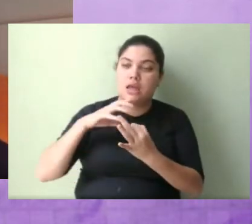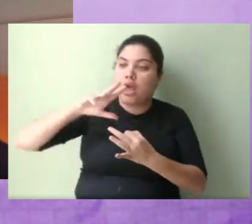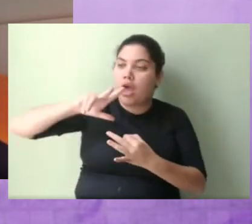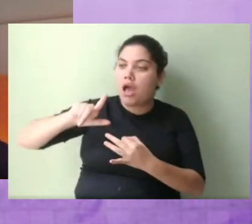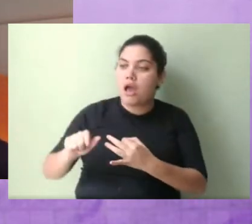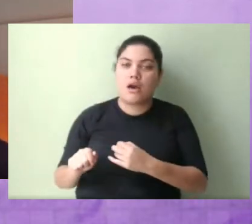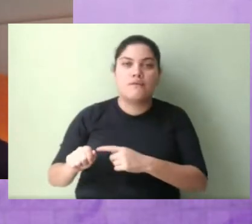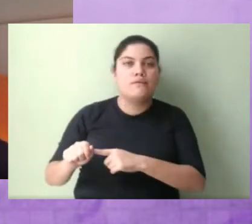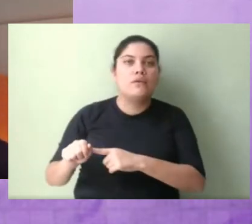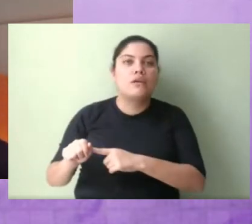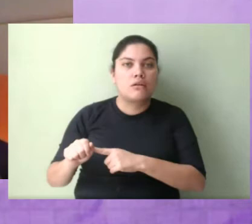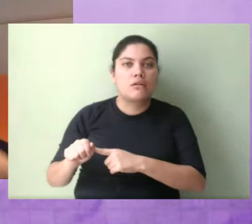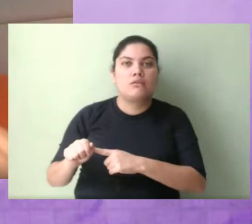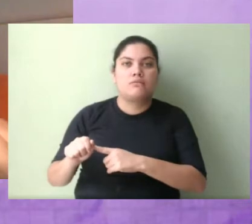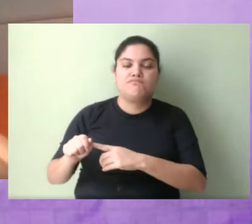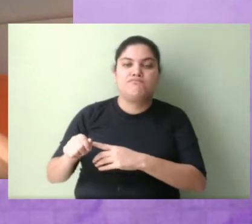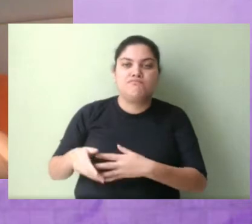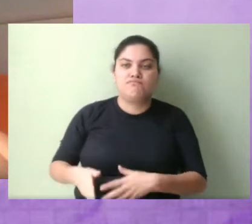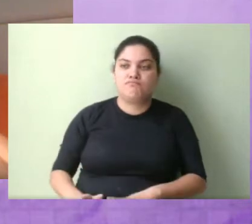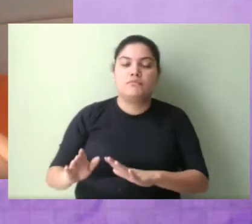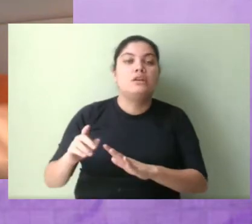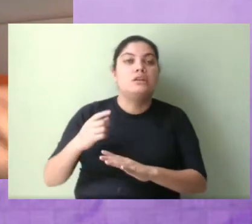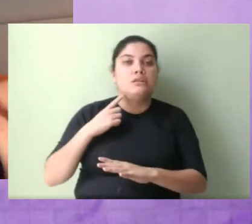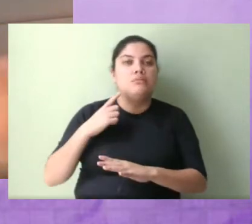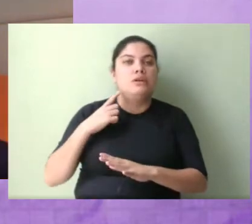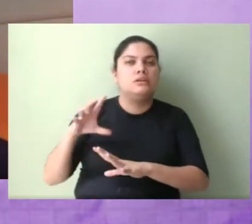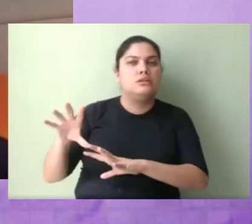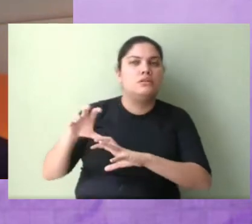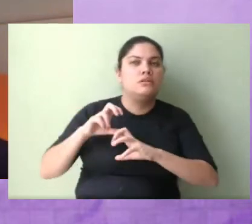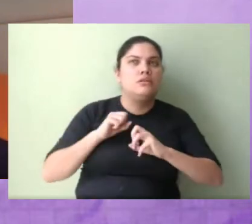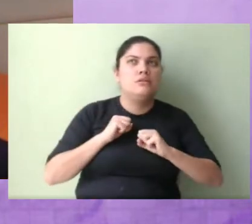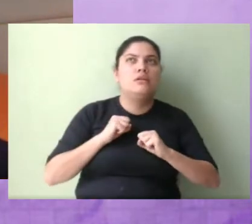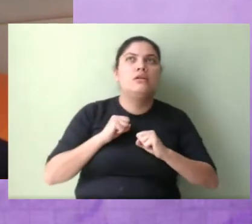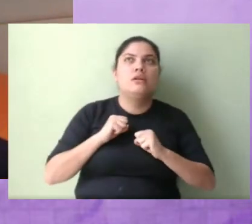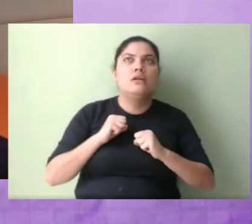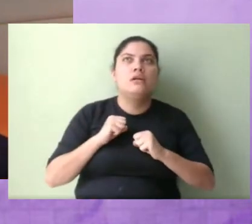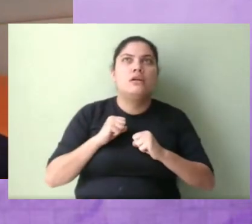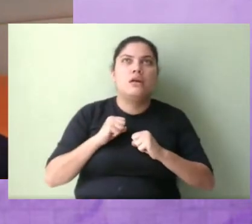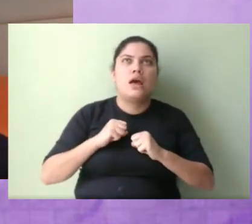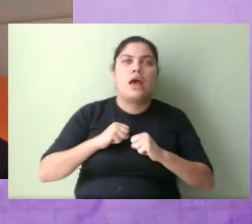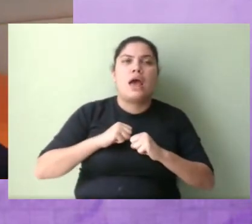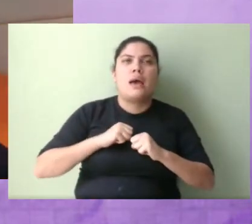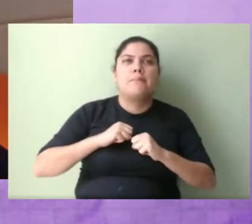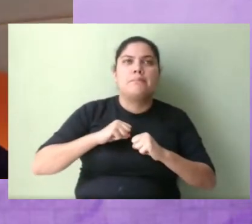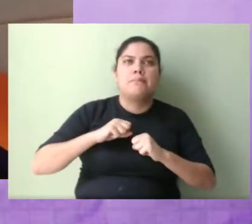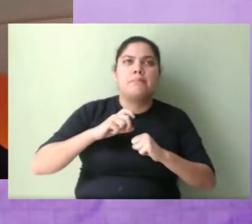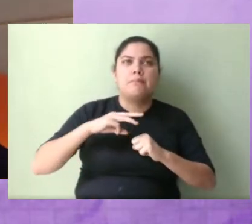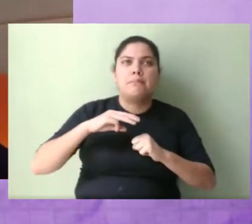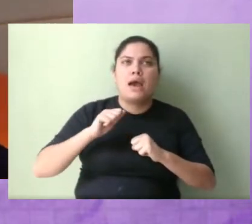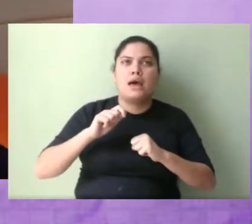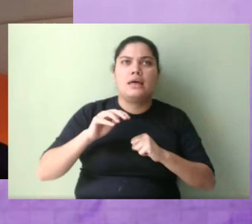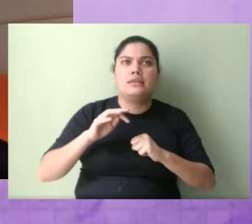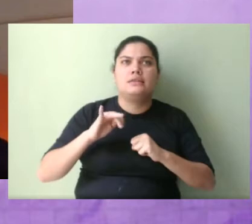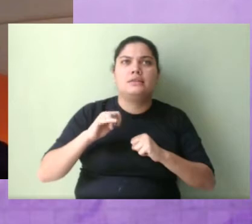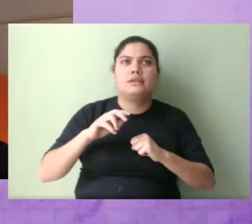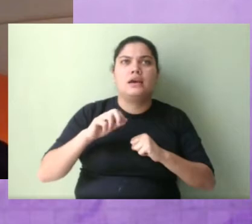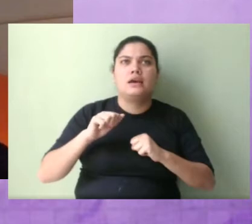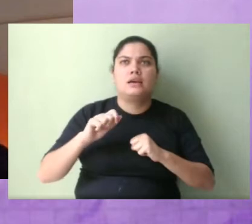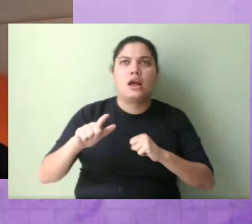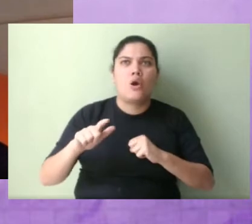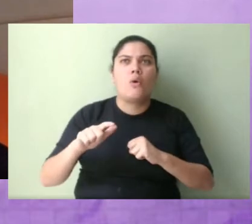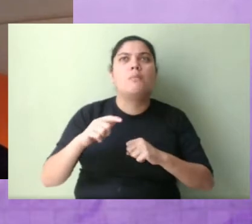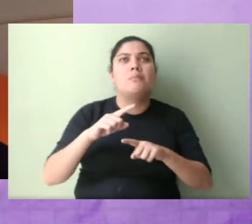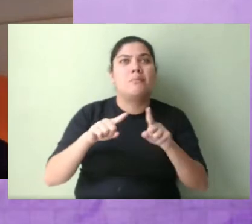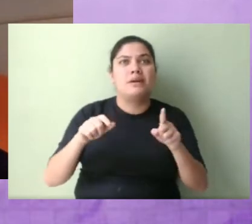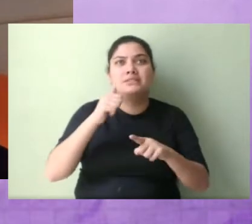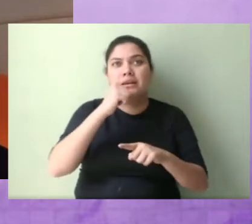temos pessoas de famílias de matriz africana que também tem essa questão muito forte, mas é muito